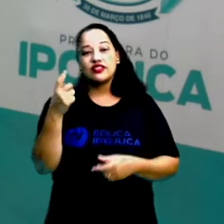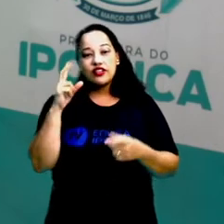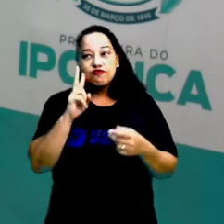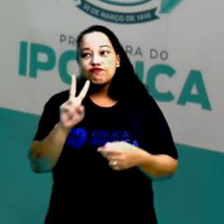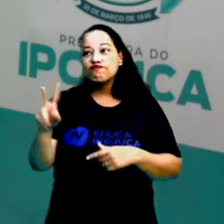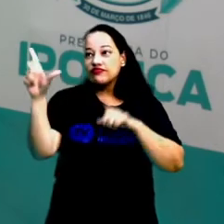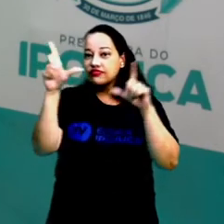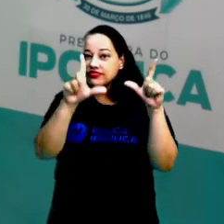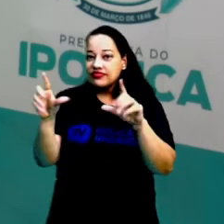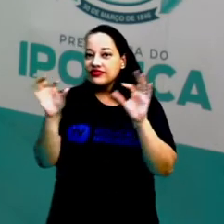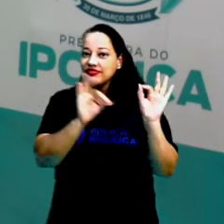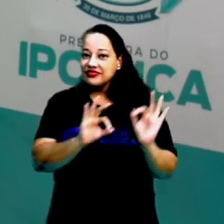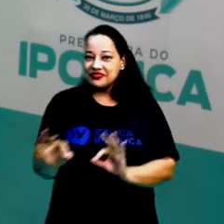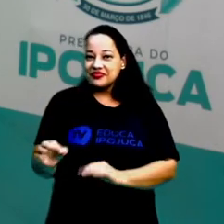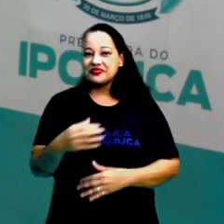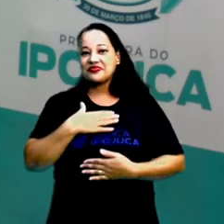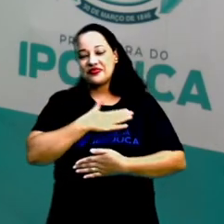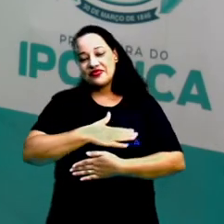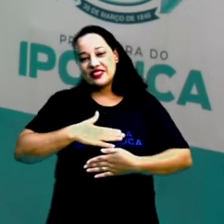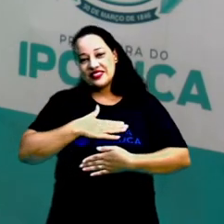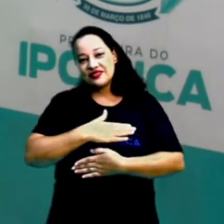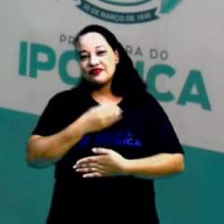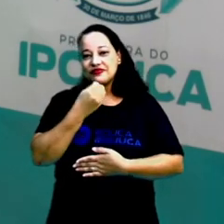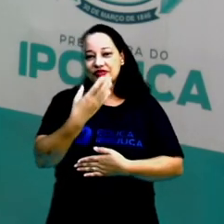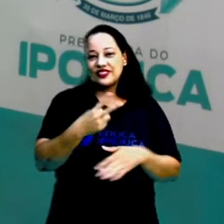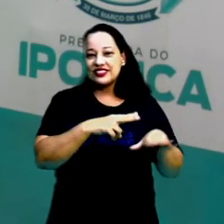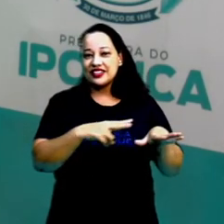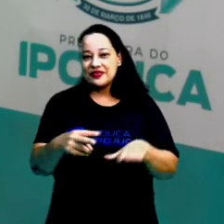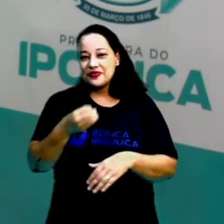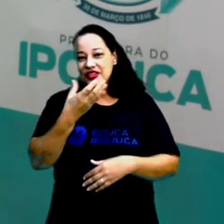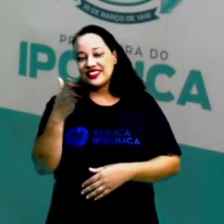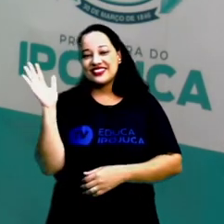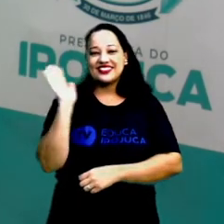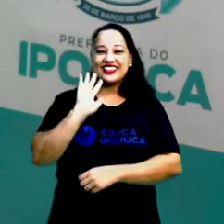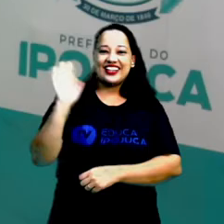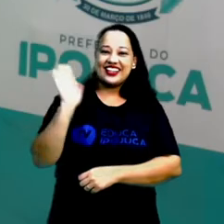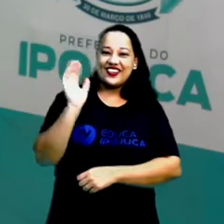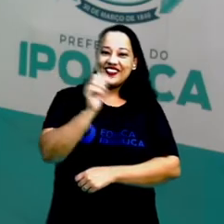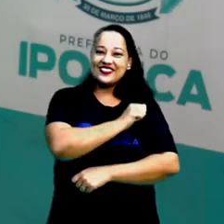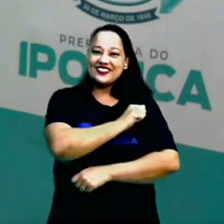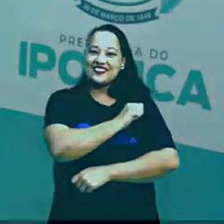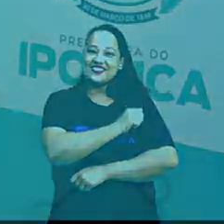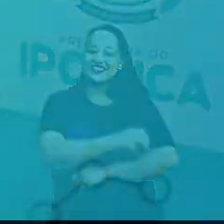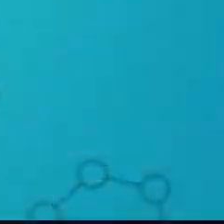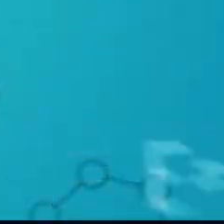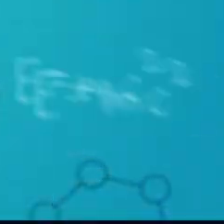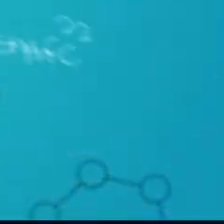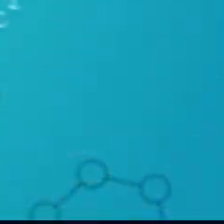aulas, tá bom? Foi um prazer imenso, tenha uma excelente semana. Bye, bye, students!